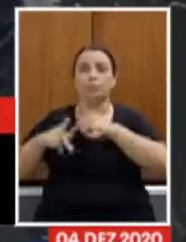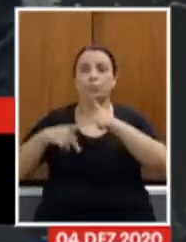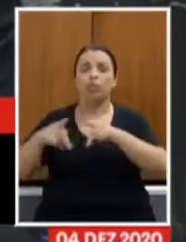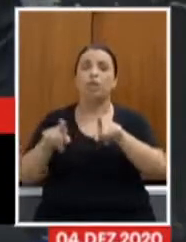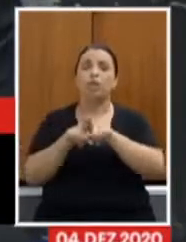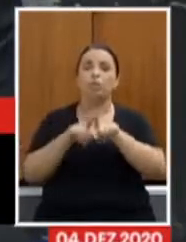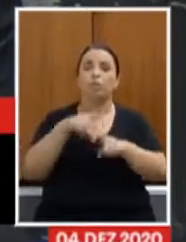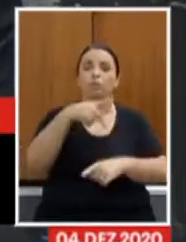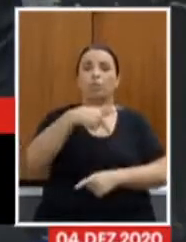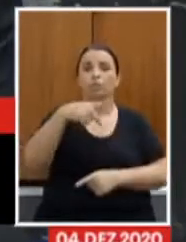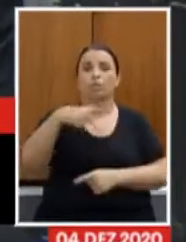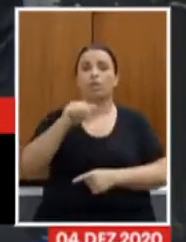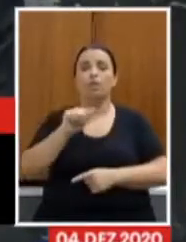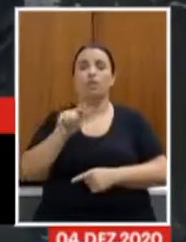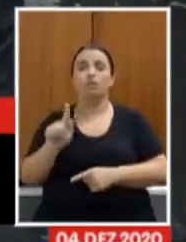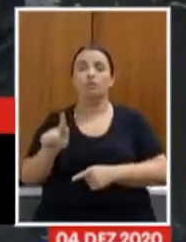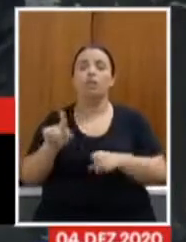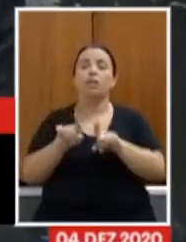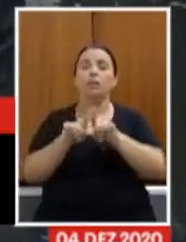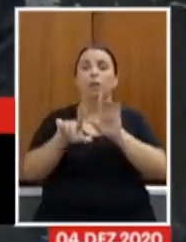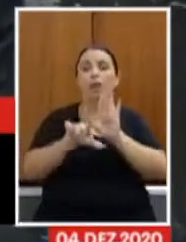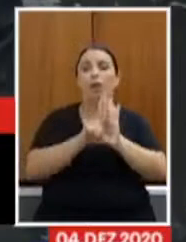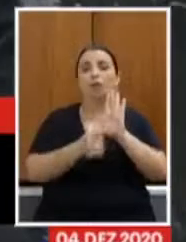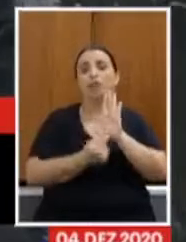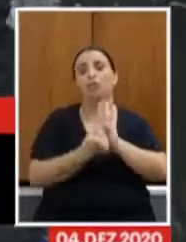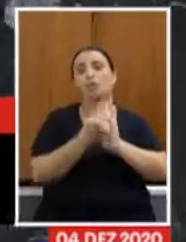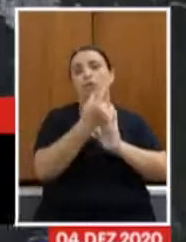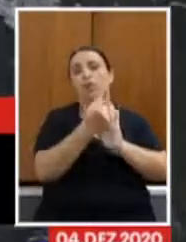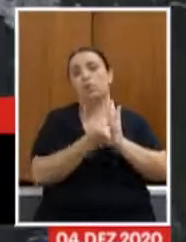PPAG e da Lei Orçamentária Anual.